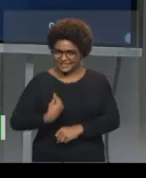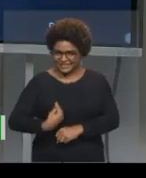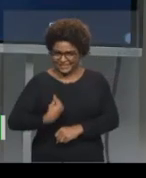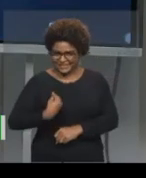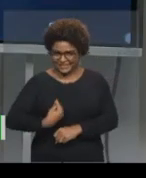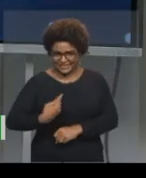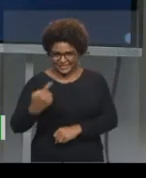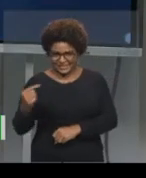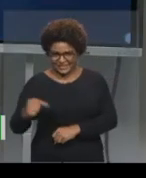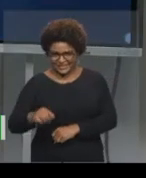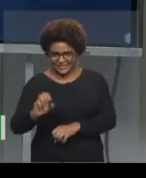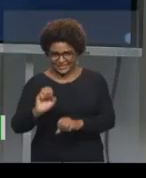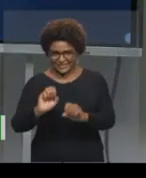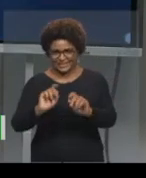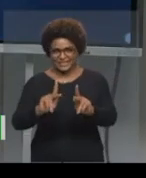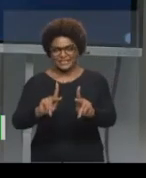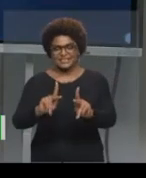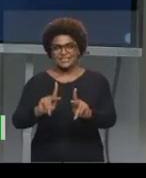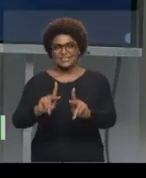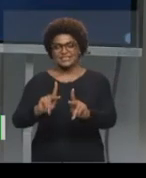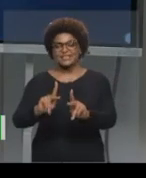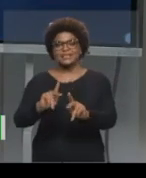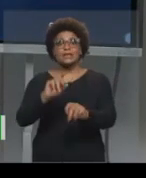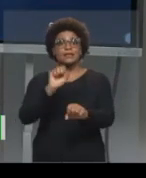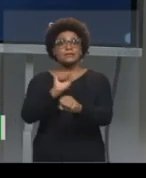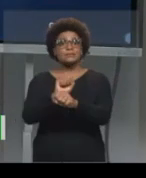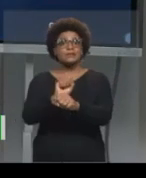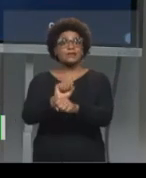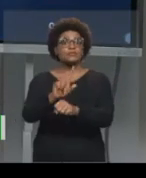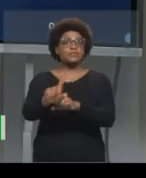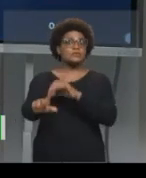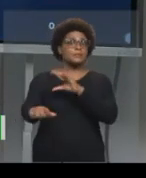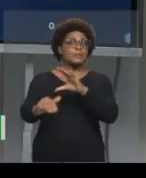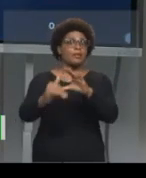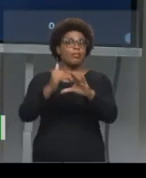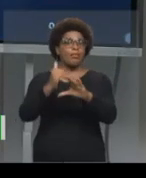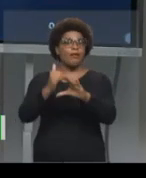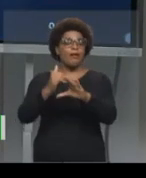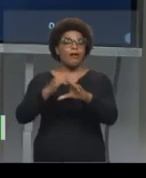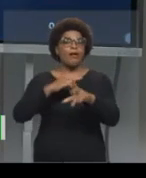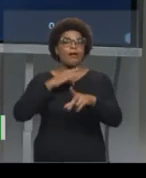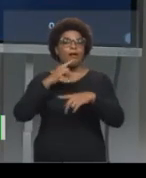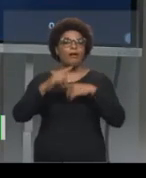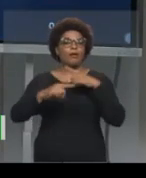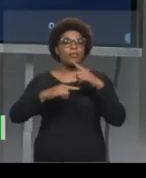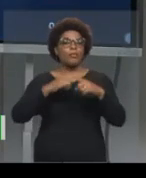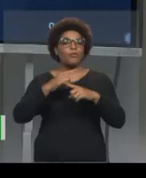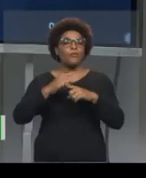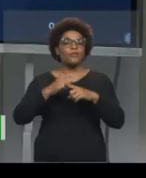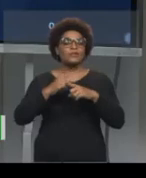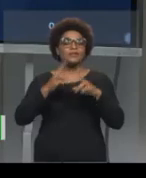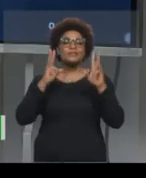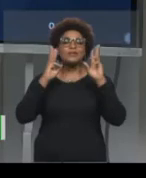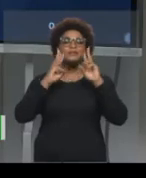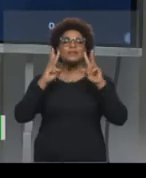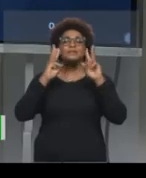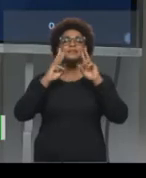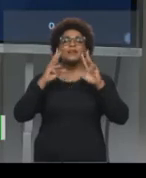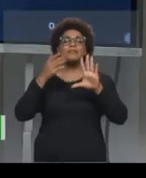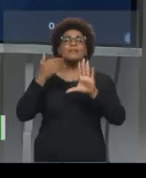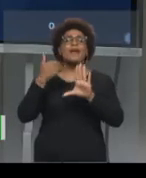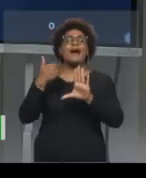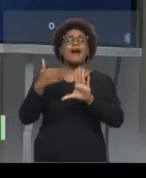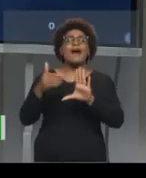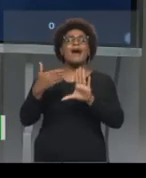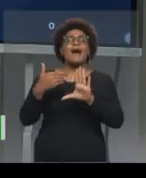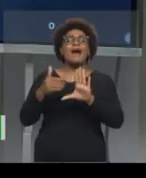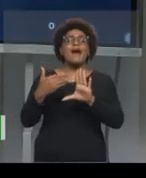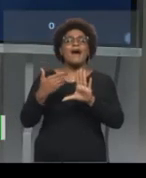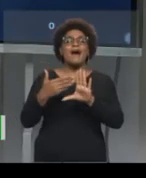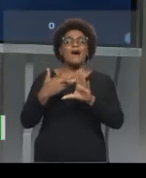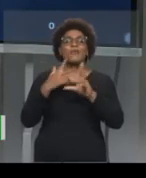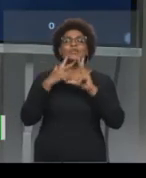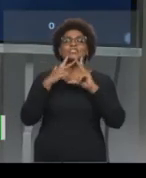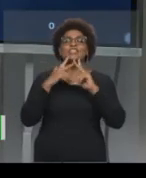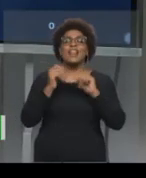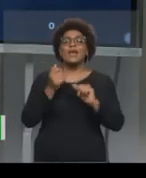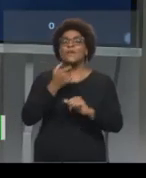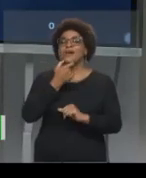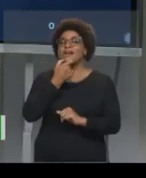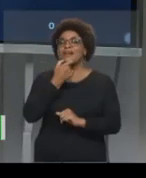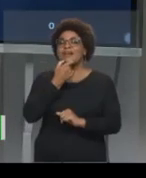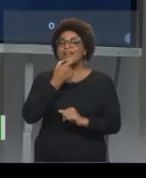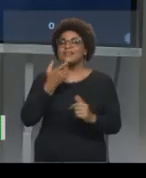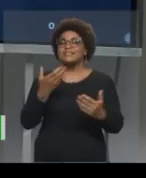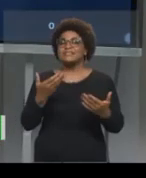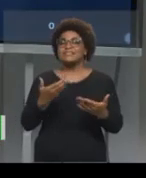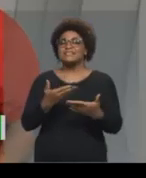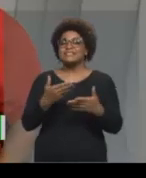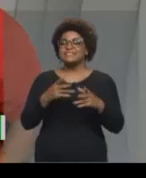participação, ok? Enquanto você envia mais dúvidas para a gente, vamos relembrar as aulas de língua inglesa de hoje. Professora Carla,